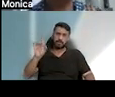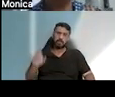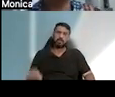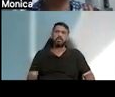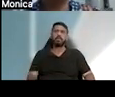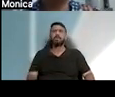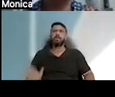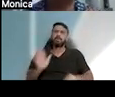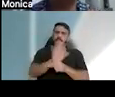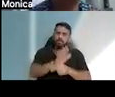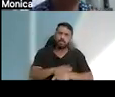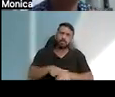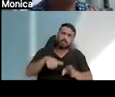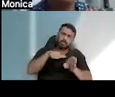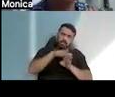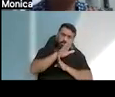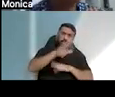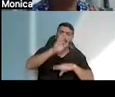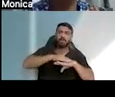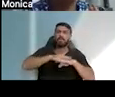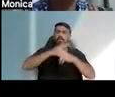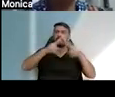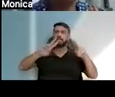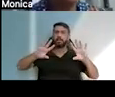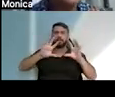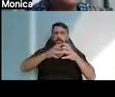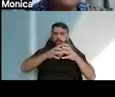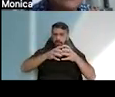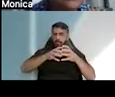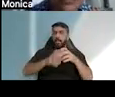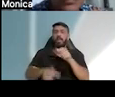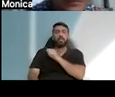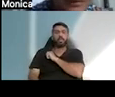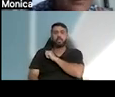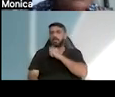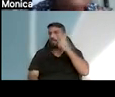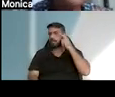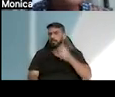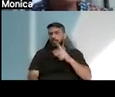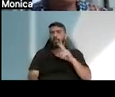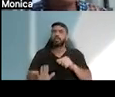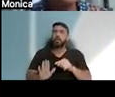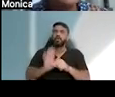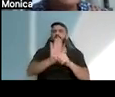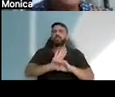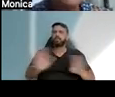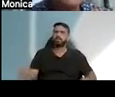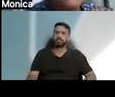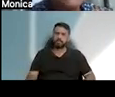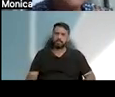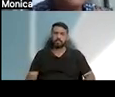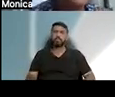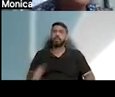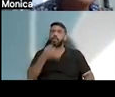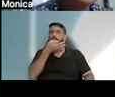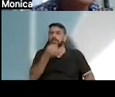eu dou uma orientada, mas dentro da equipe são os alunos que decidem tudo. Eu só, às vezes, dou uma